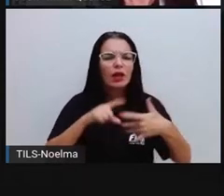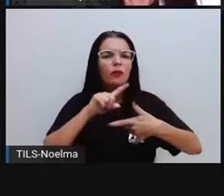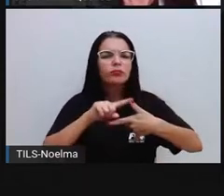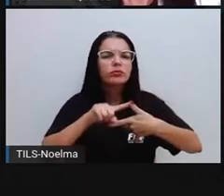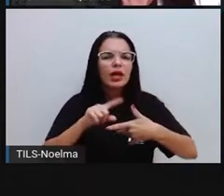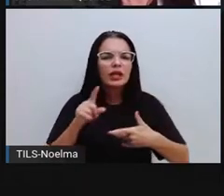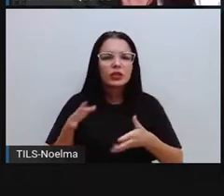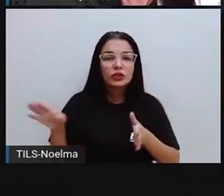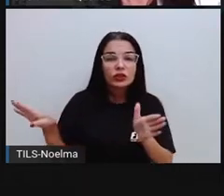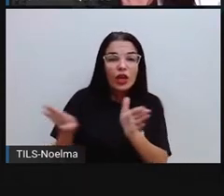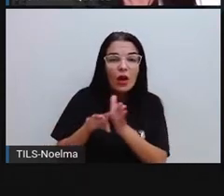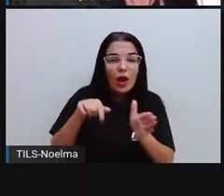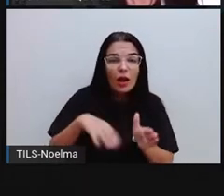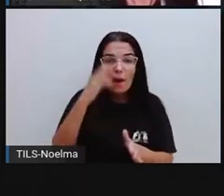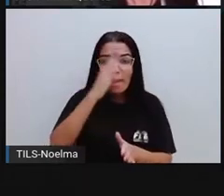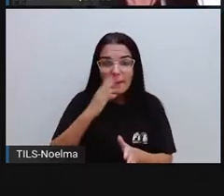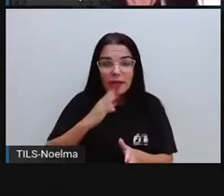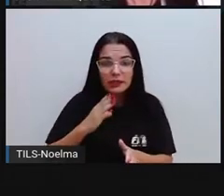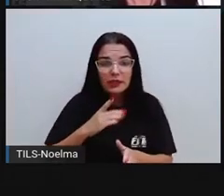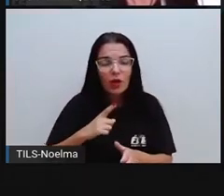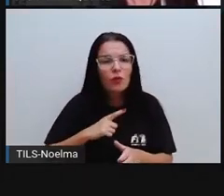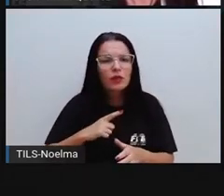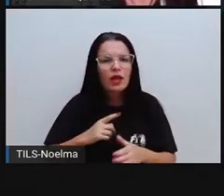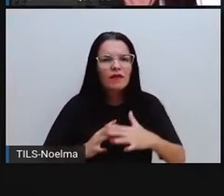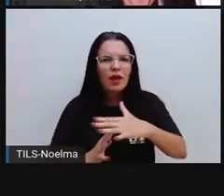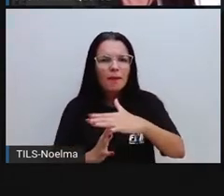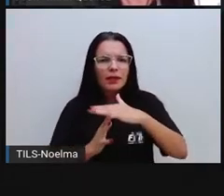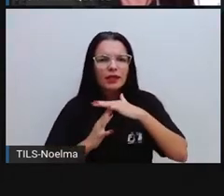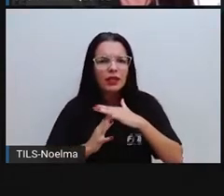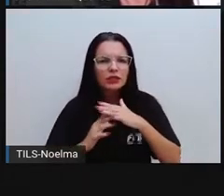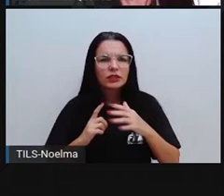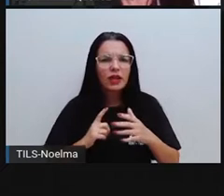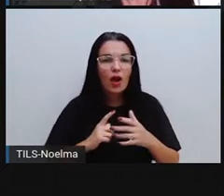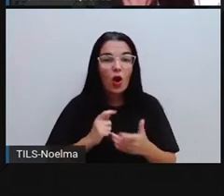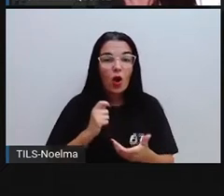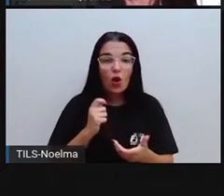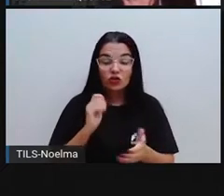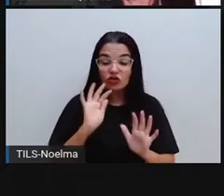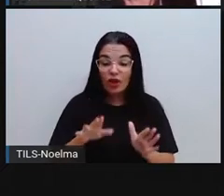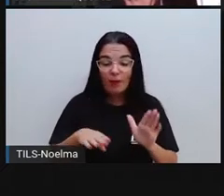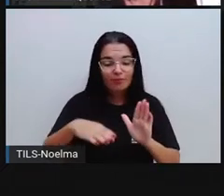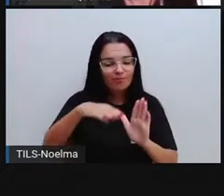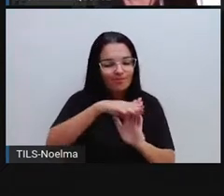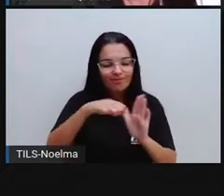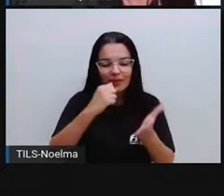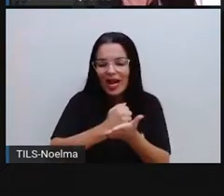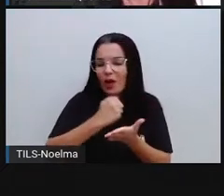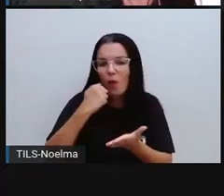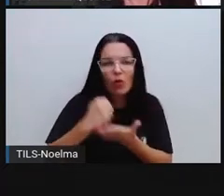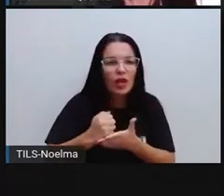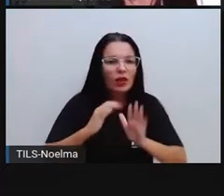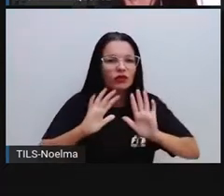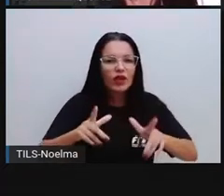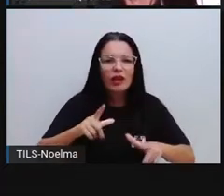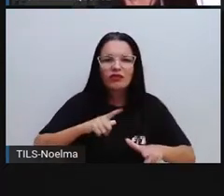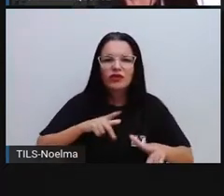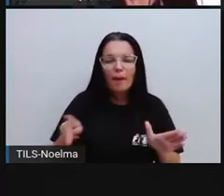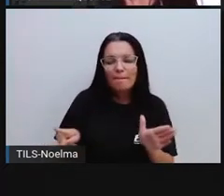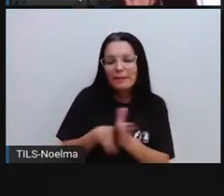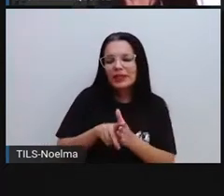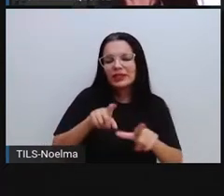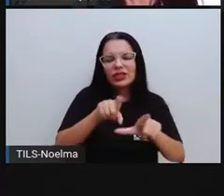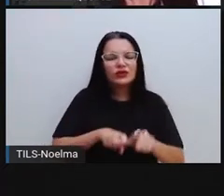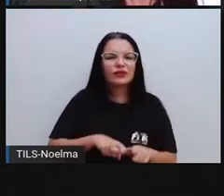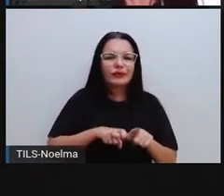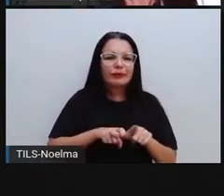os fazendeiros custeavam a vida do imigrante, fazendo com que eles chegassem já endividados, né? Então, quando eles chegavam ao Brasil, eles